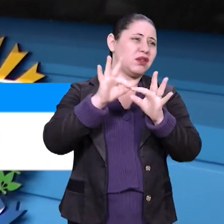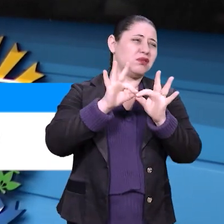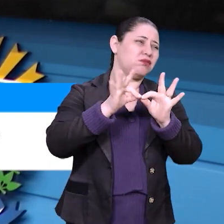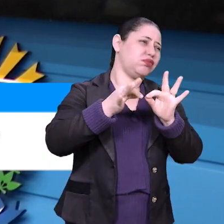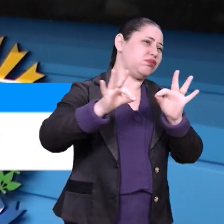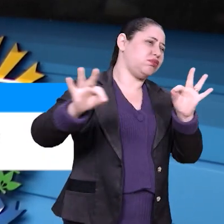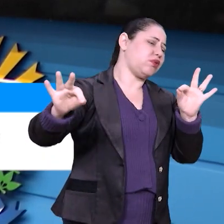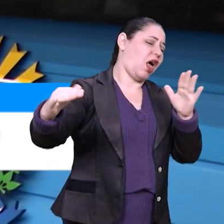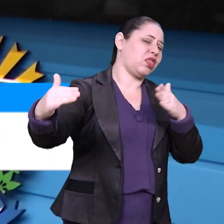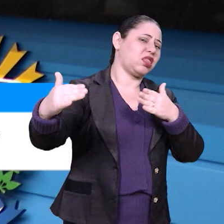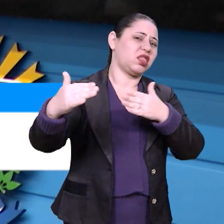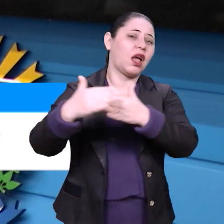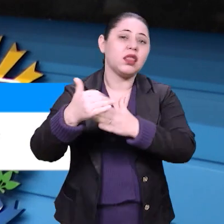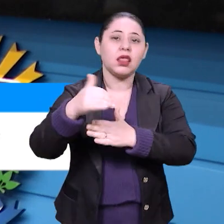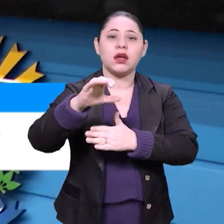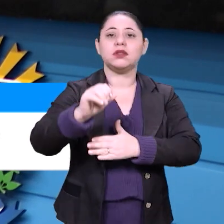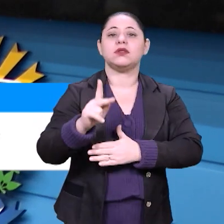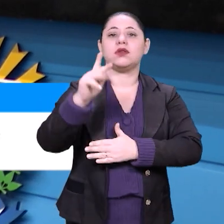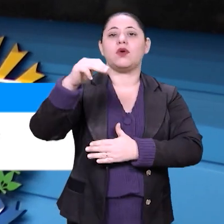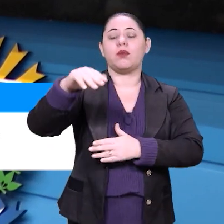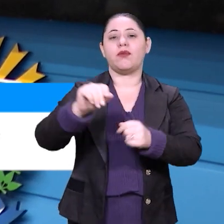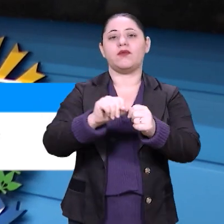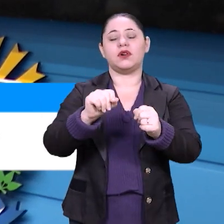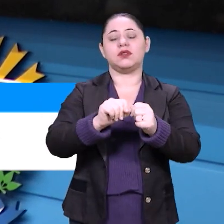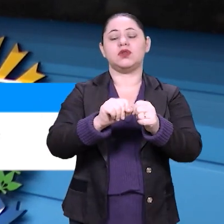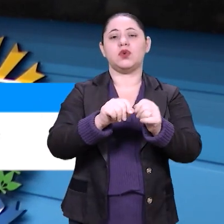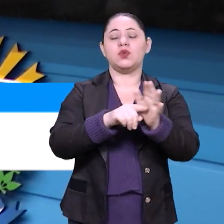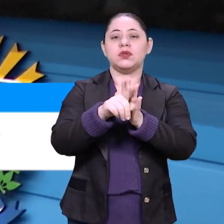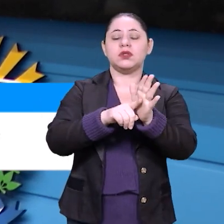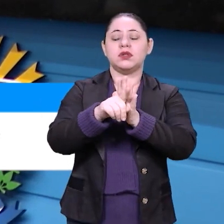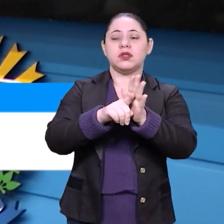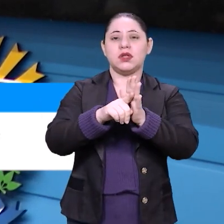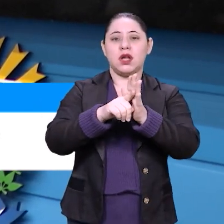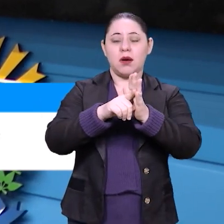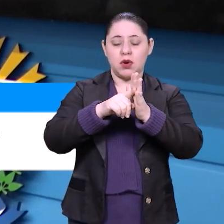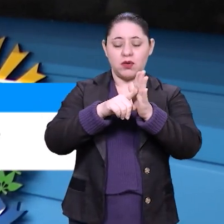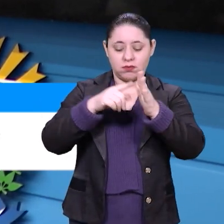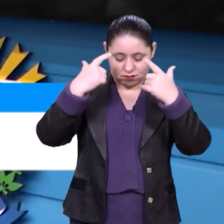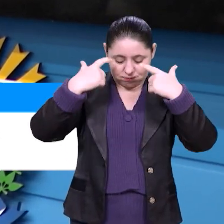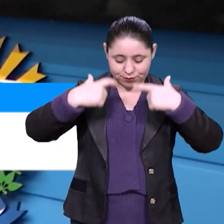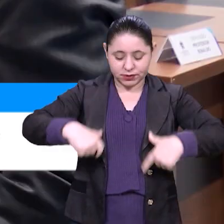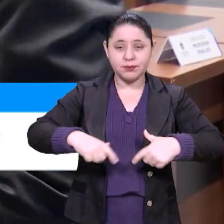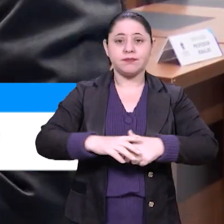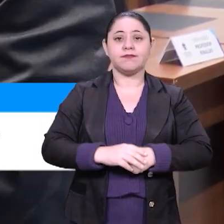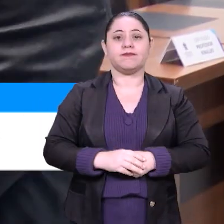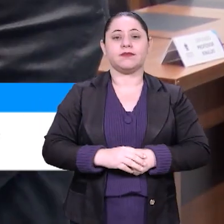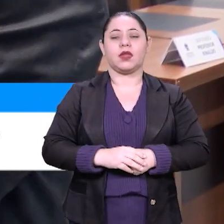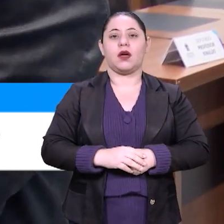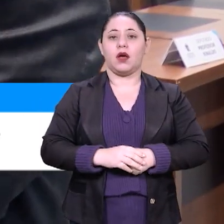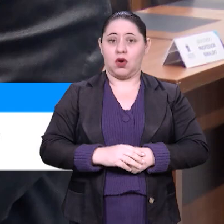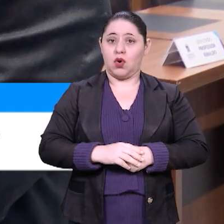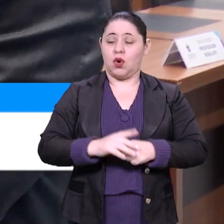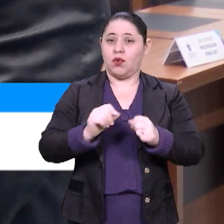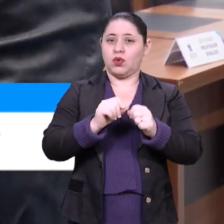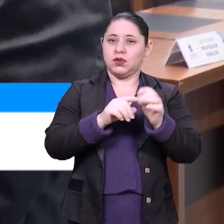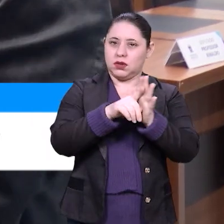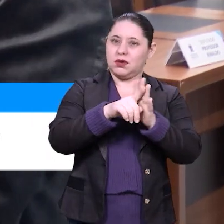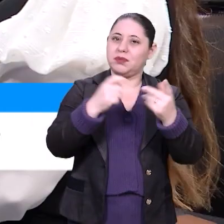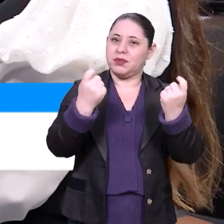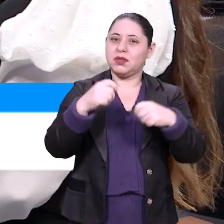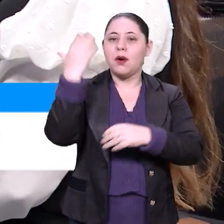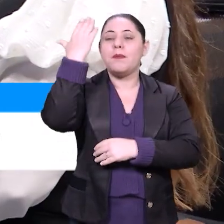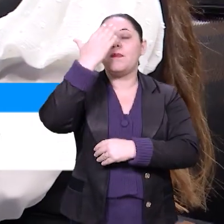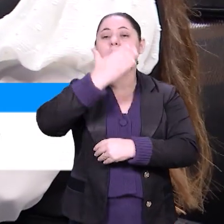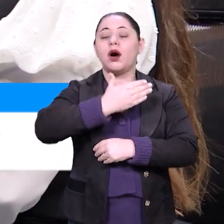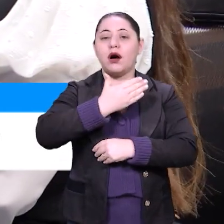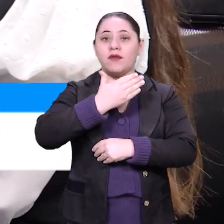vítimas a percorrerem até 10 quilômetros para conseguir realizar o exame de corpo de delito. A realização desse procedimento